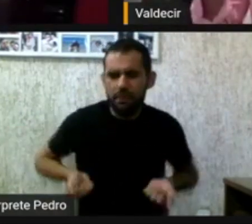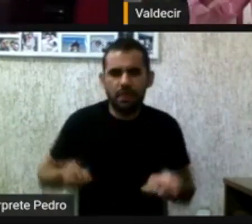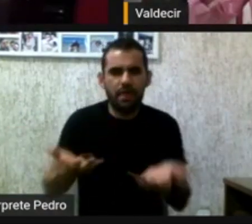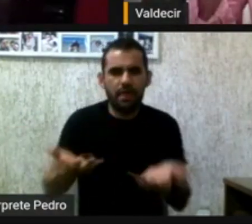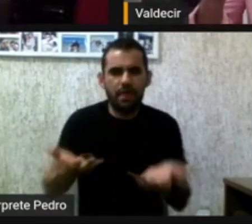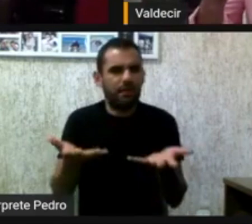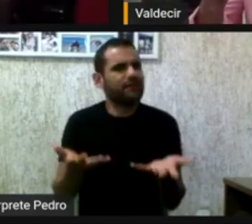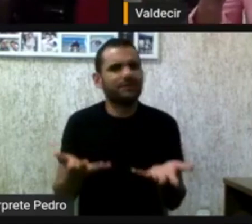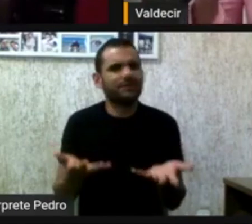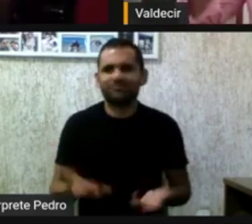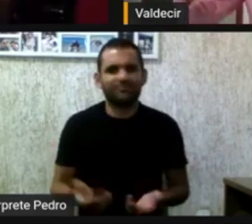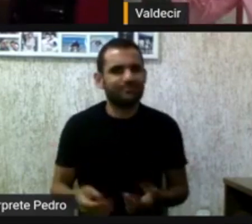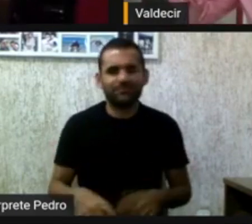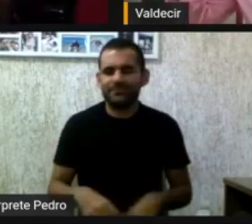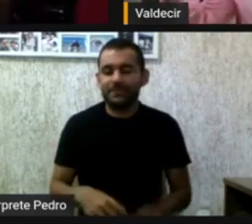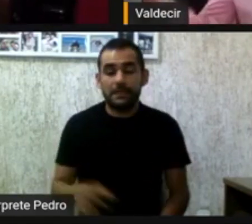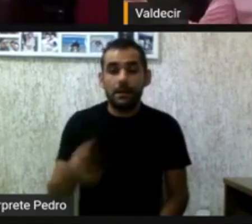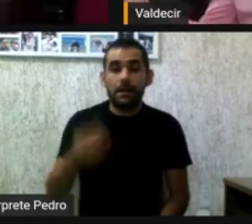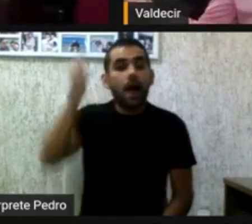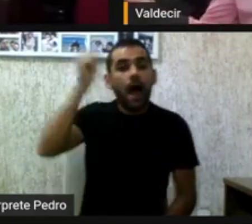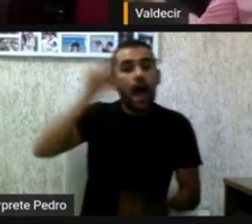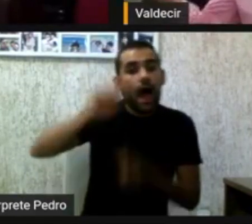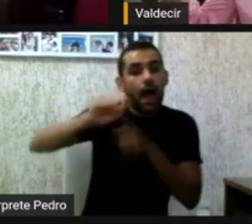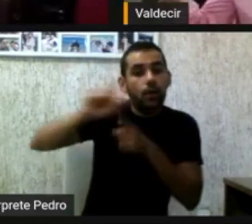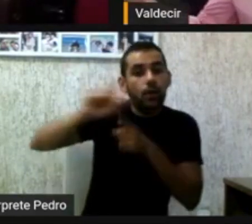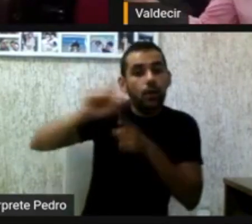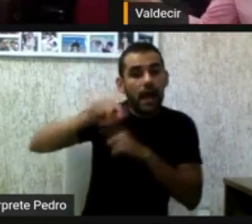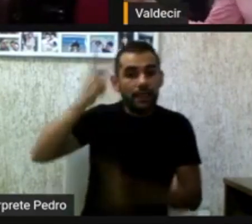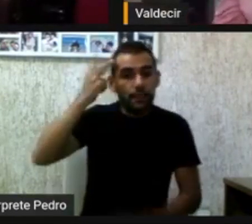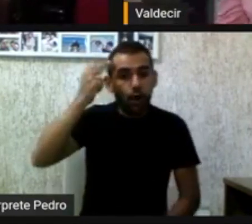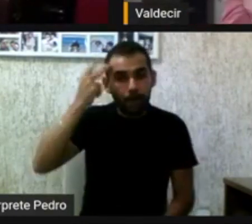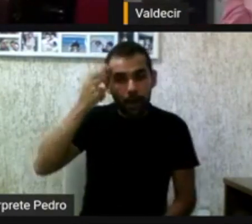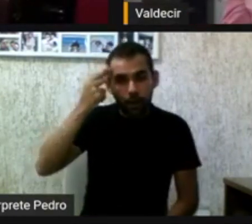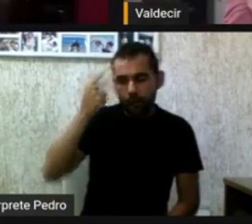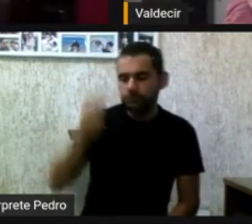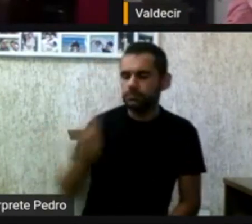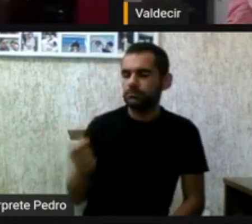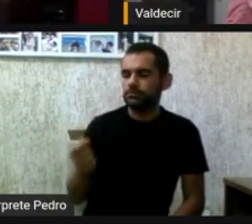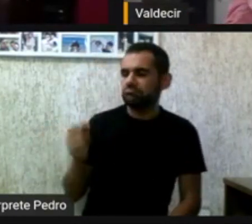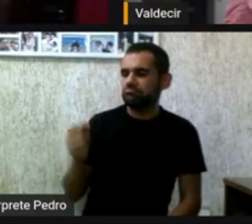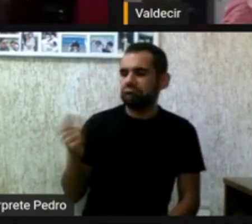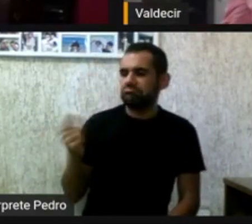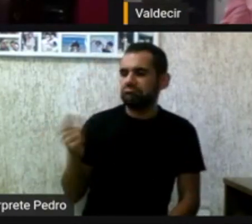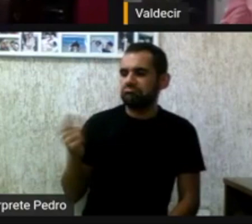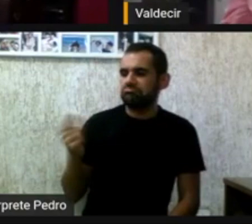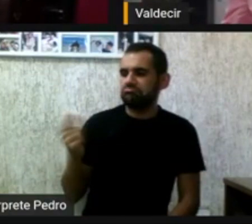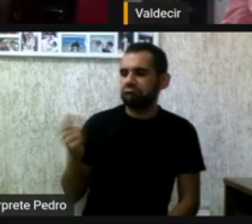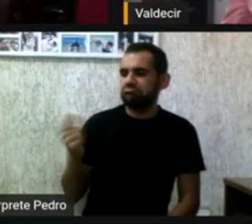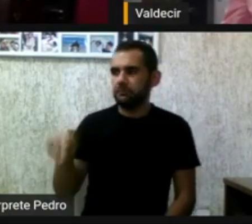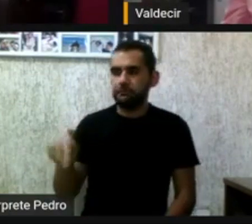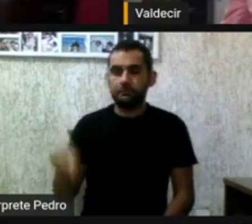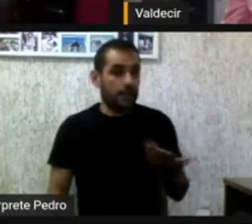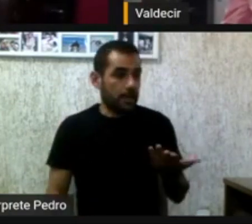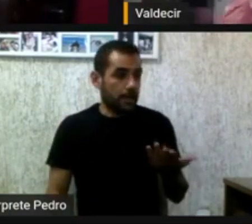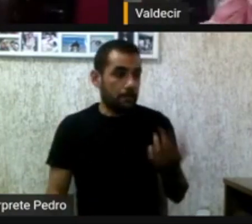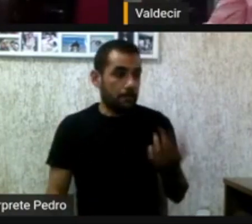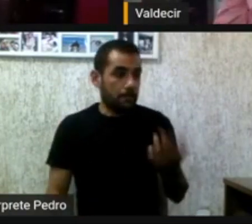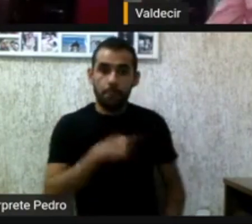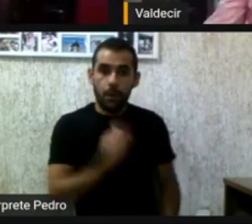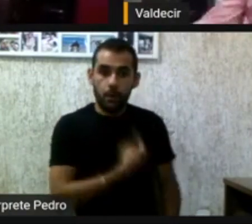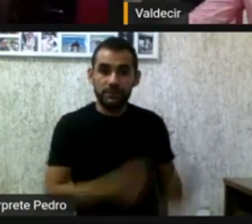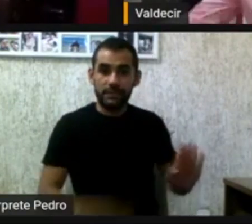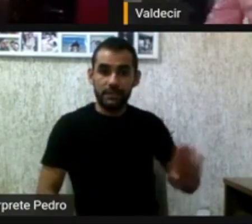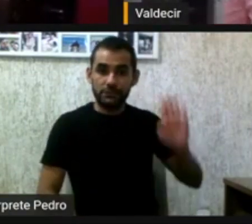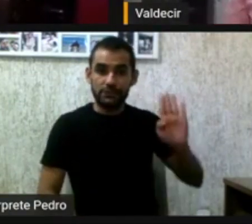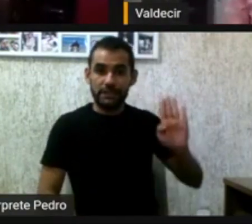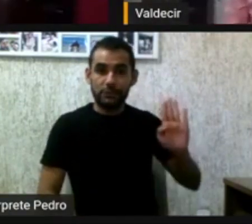Então, a gente sabe que para eles alugarem normal é X, e para a gente que quer ser candidato é 3, 4X.